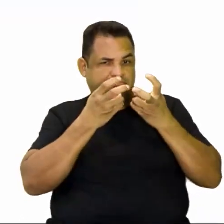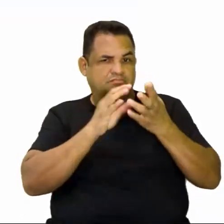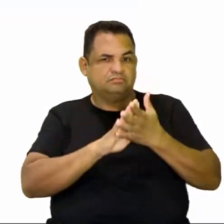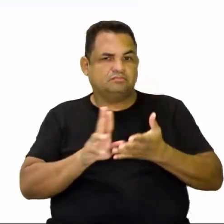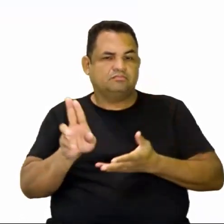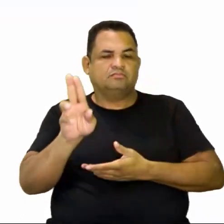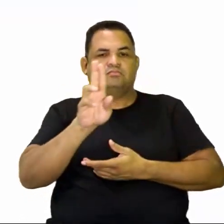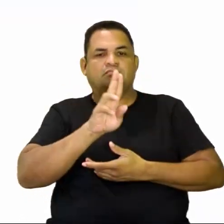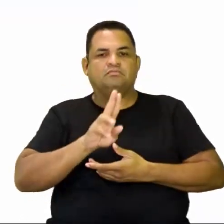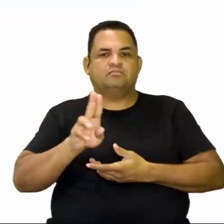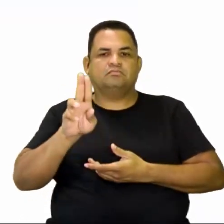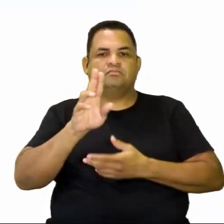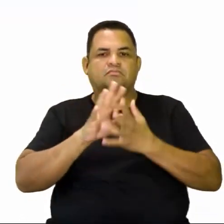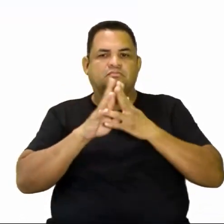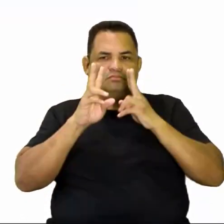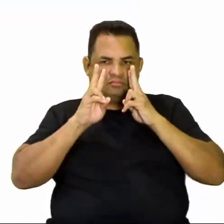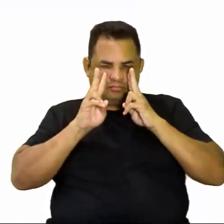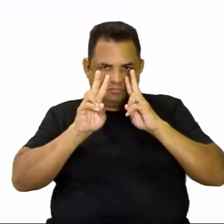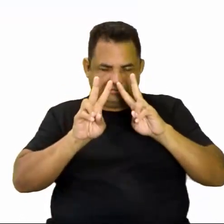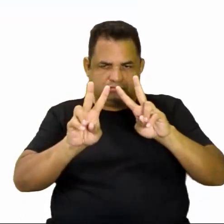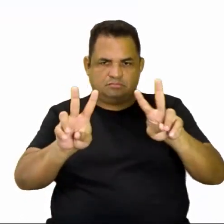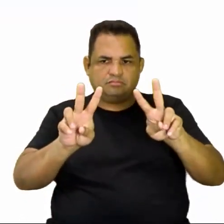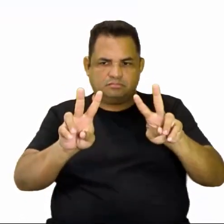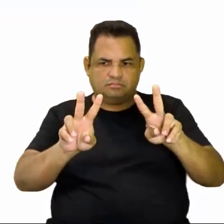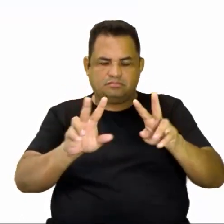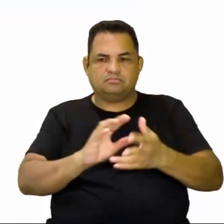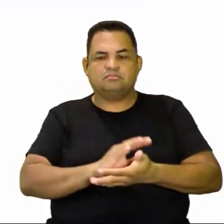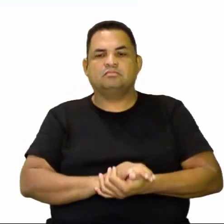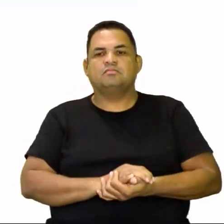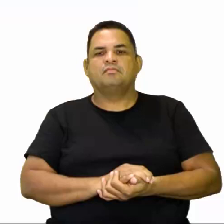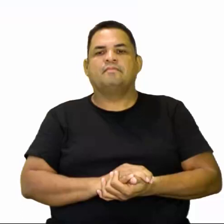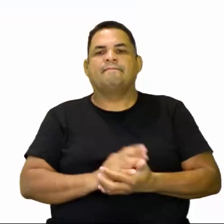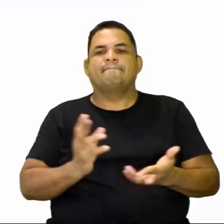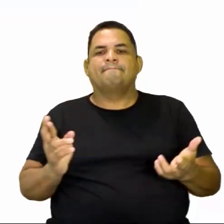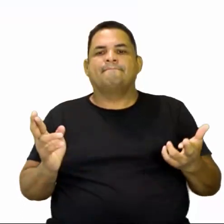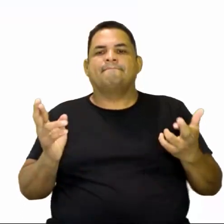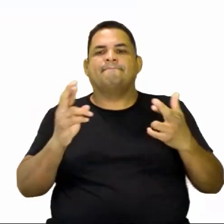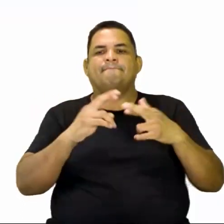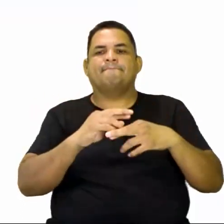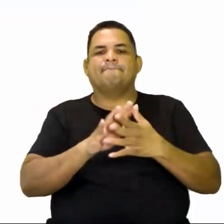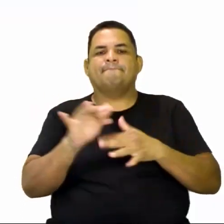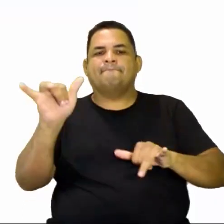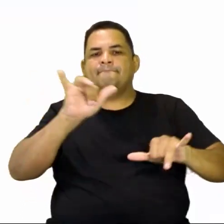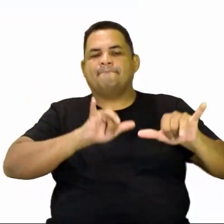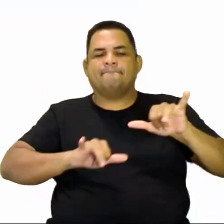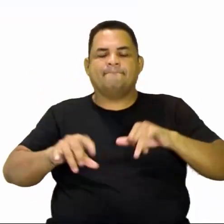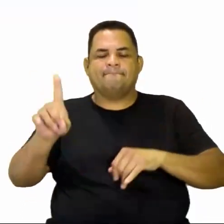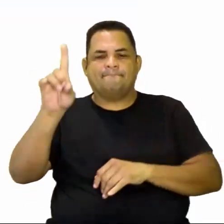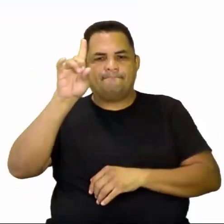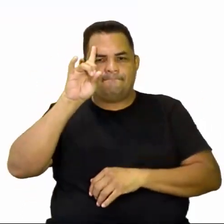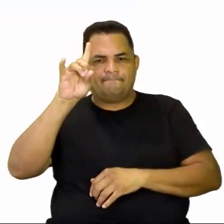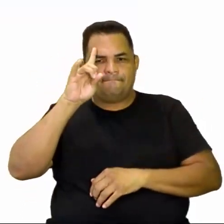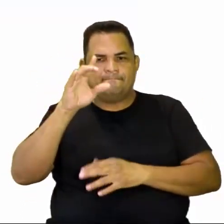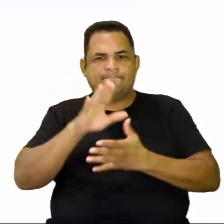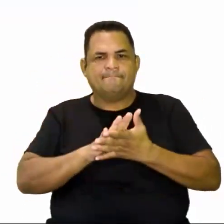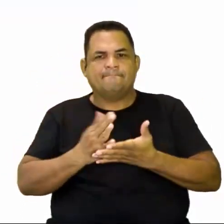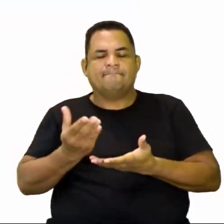identificar, utilizar e visualizar as reações químicas no